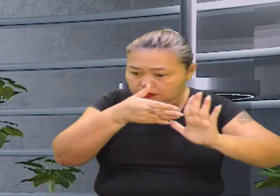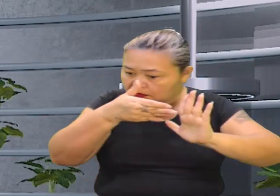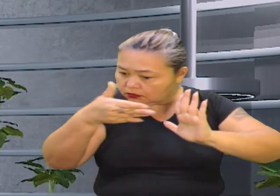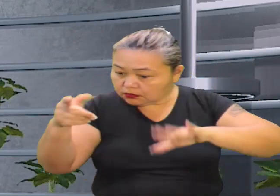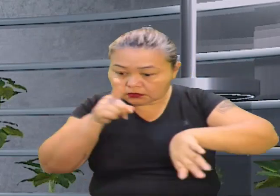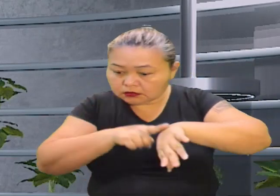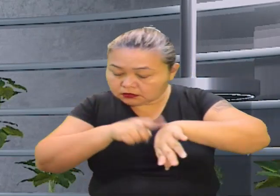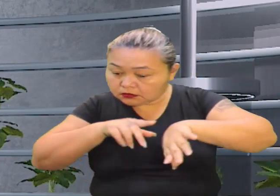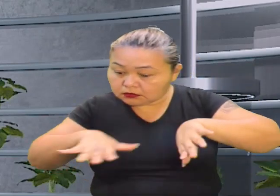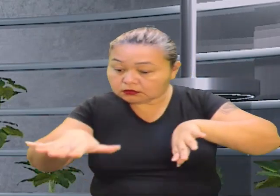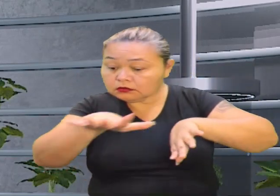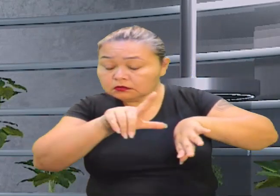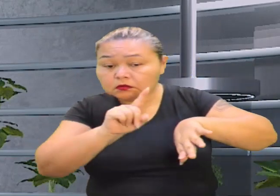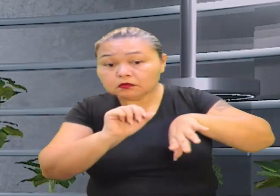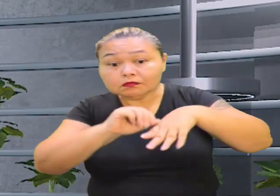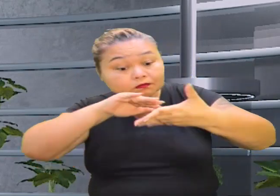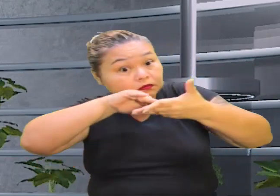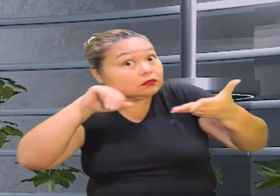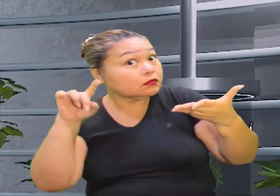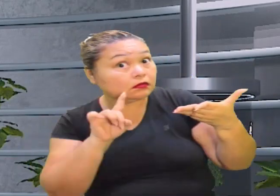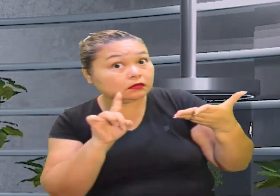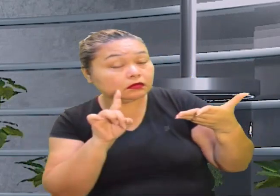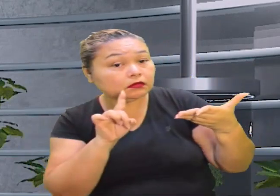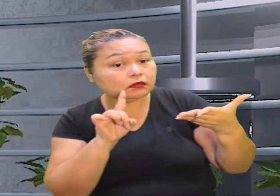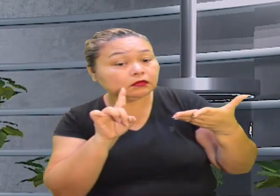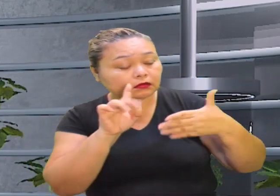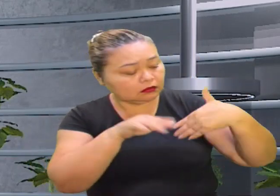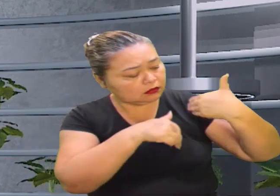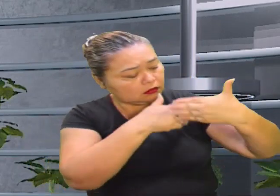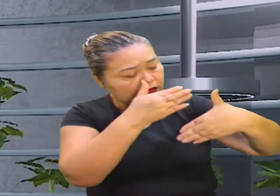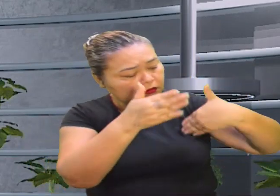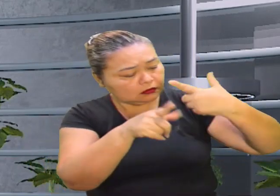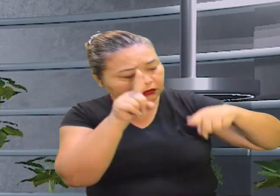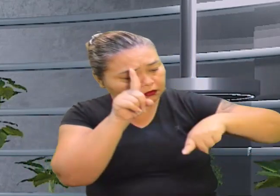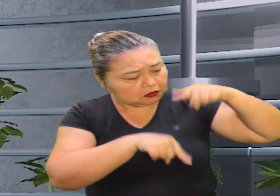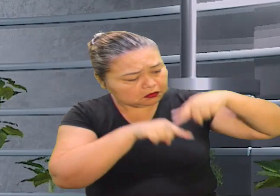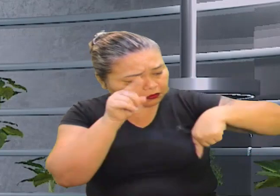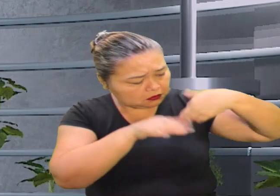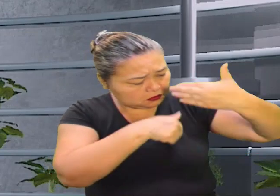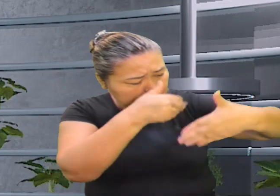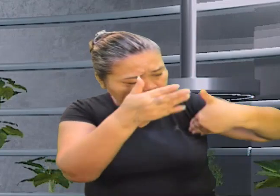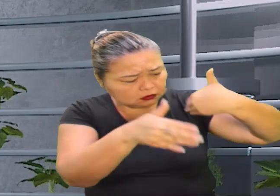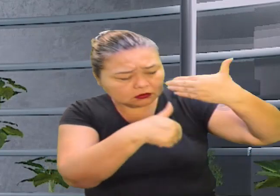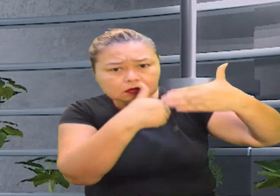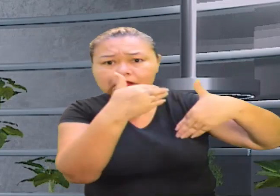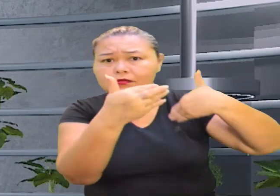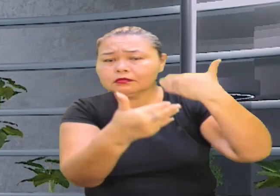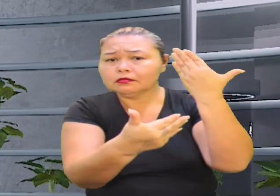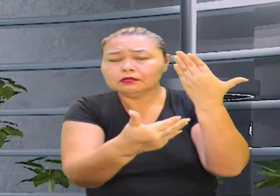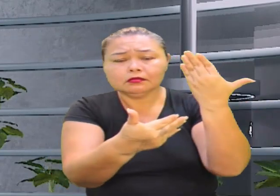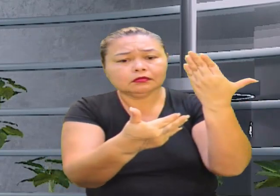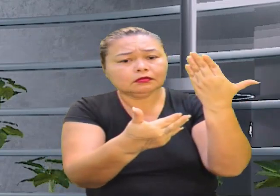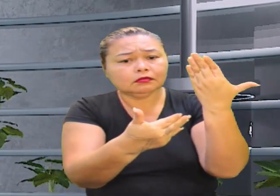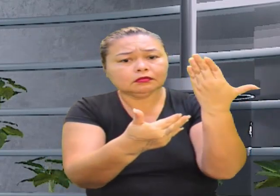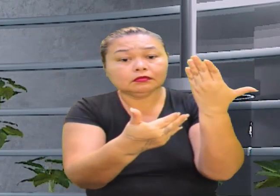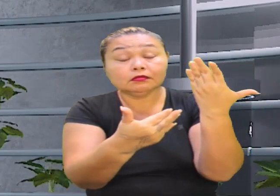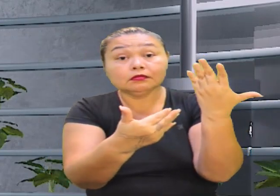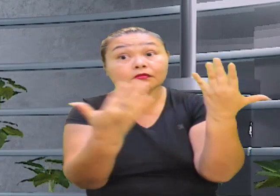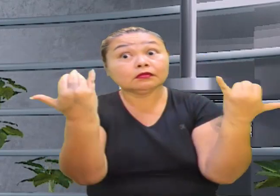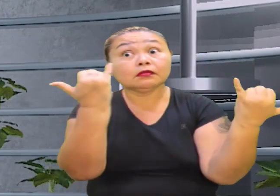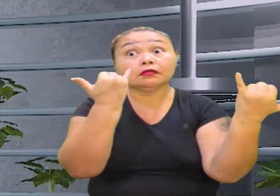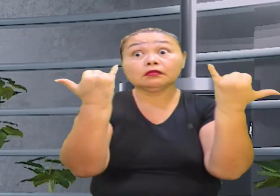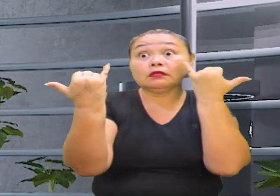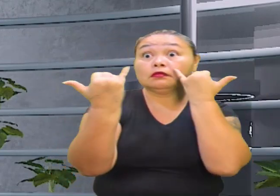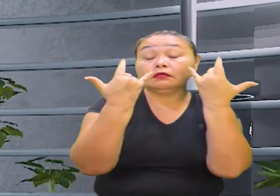tempo e espaço não se tinha. Com a evolução de equipamentos, com a evolução da informação,